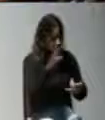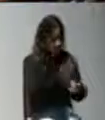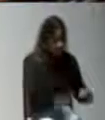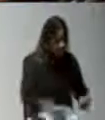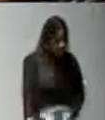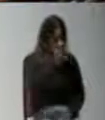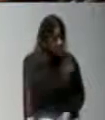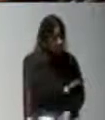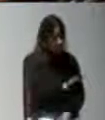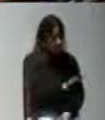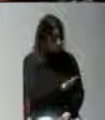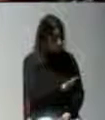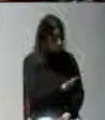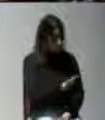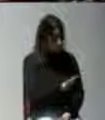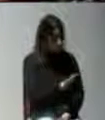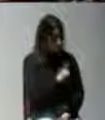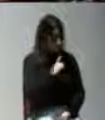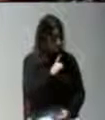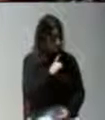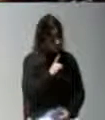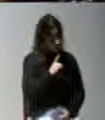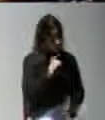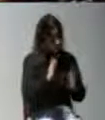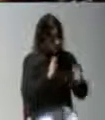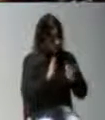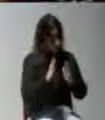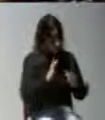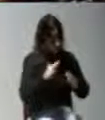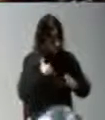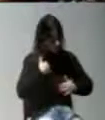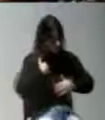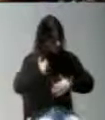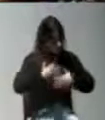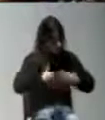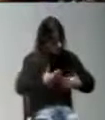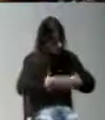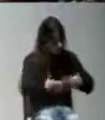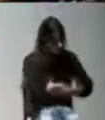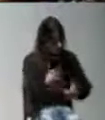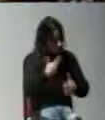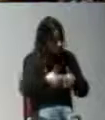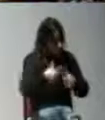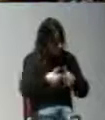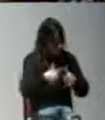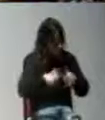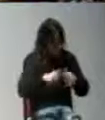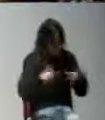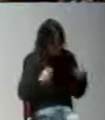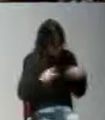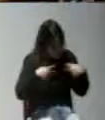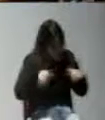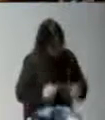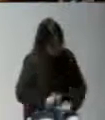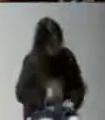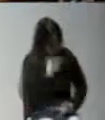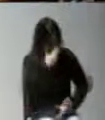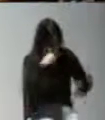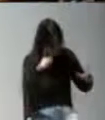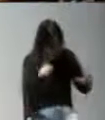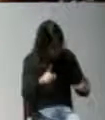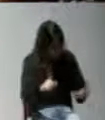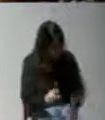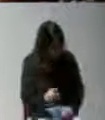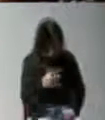cenário como um pêndulo, que se move ao reconhecimento da precariedade como condição humana para o menor, de acordo